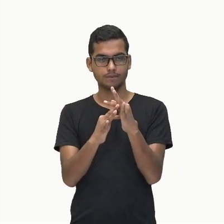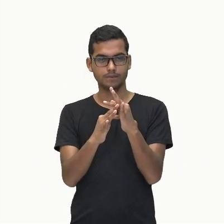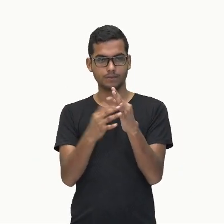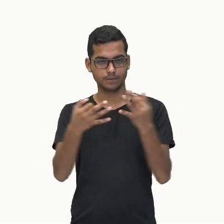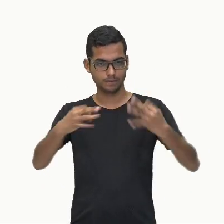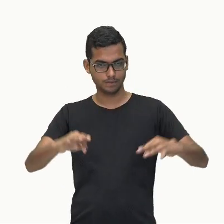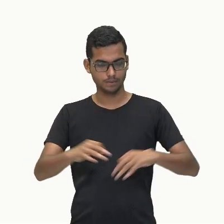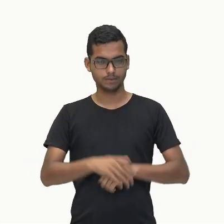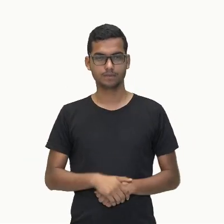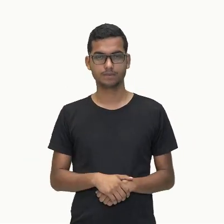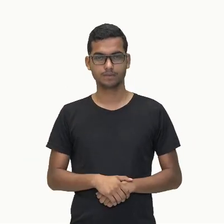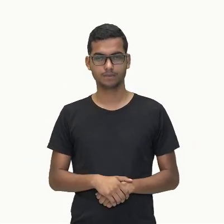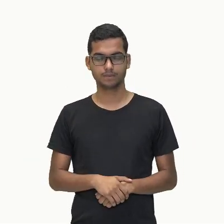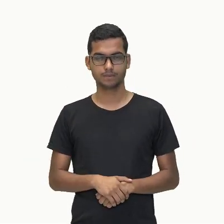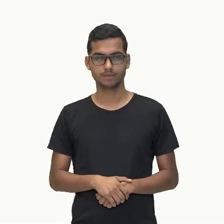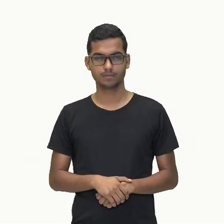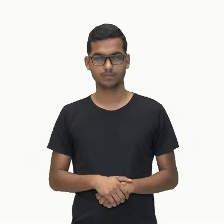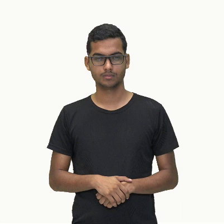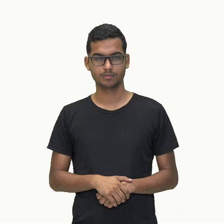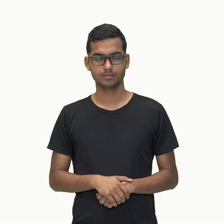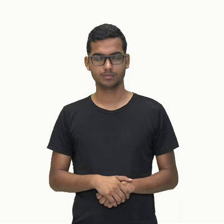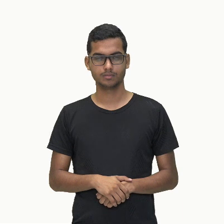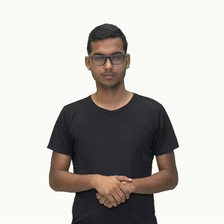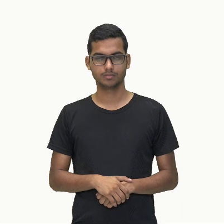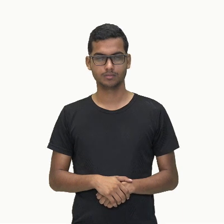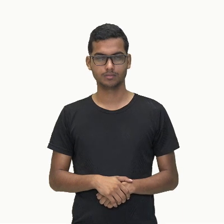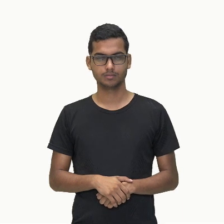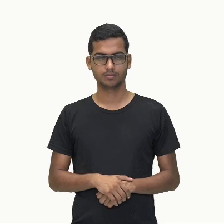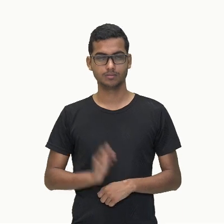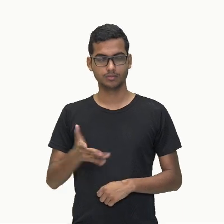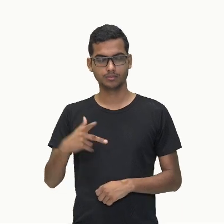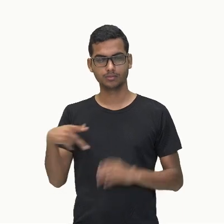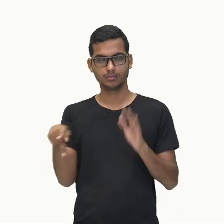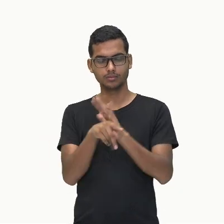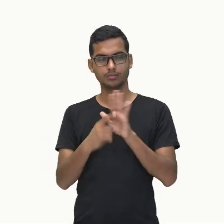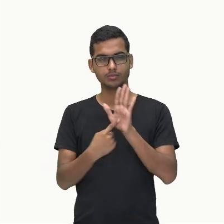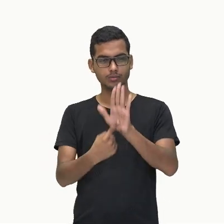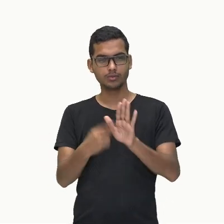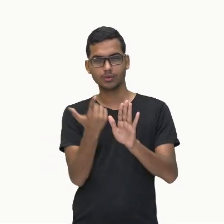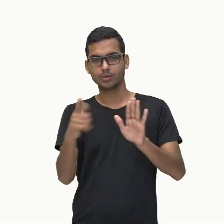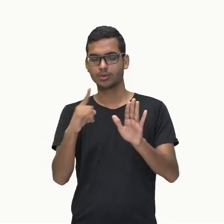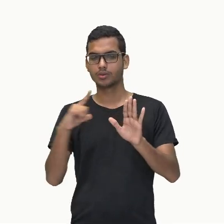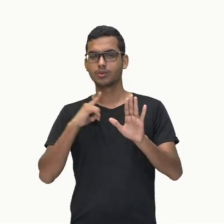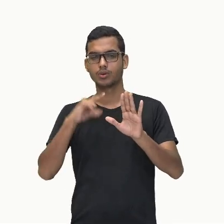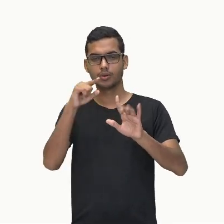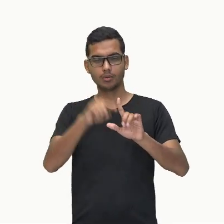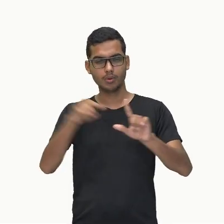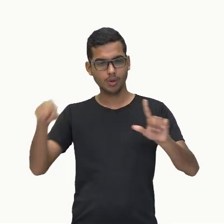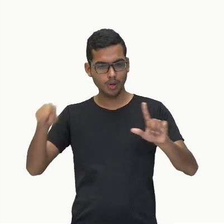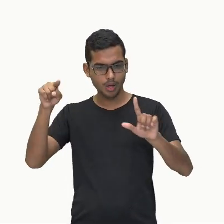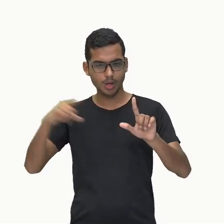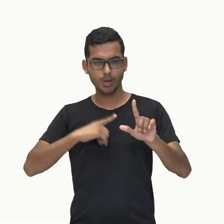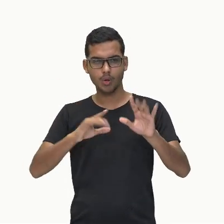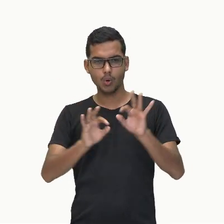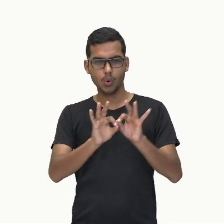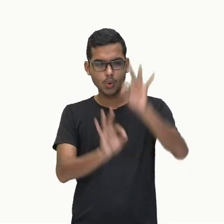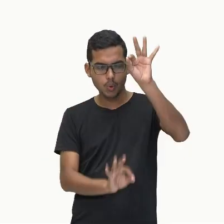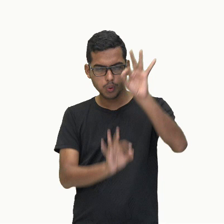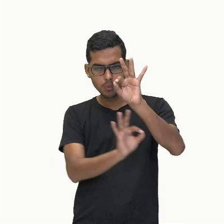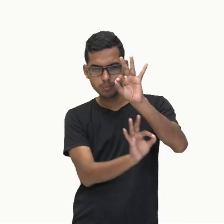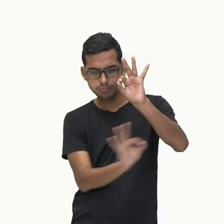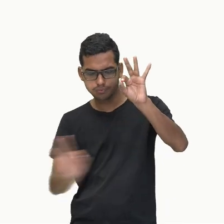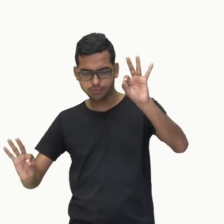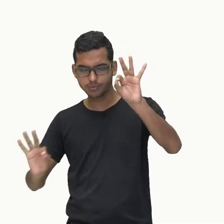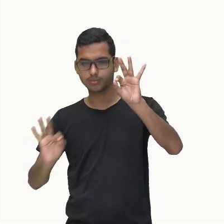correspondência. Então, nós temos aqui já o gráfico de uma função. Vamos estabelecer o domínio e a imagem